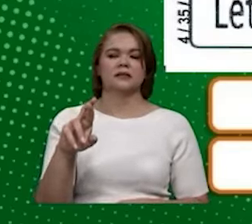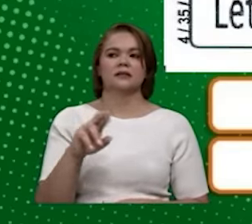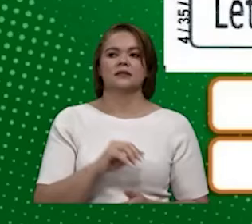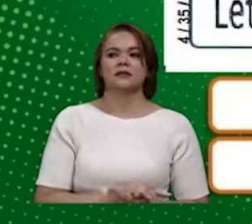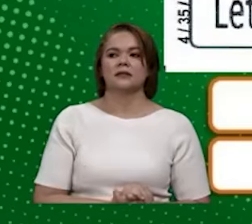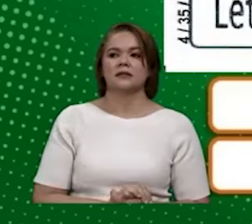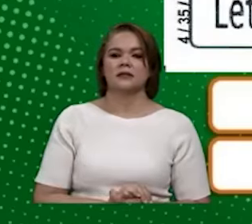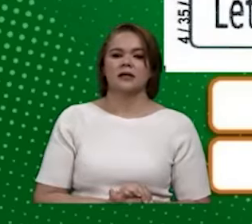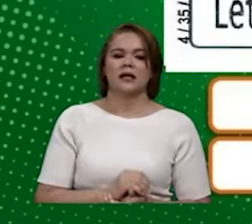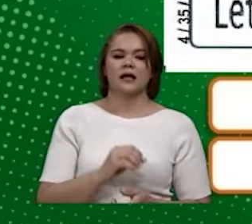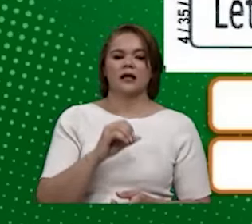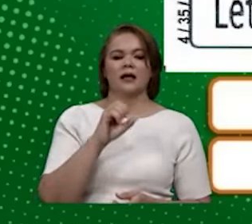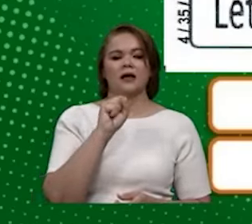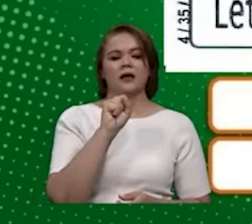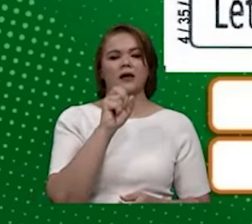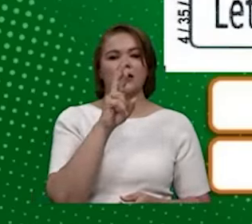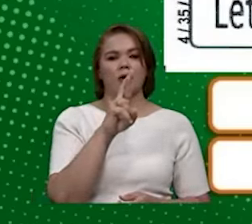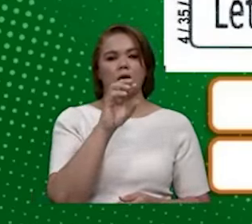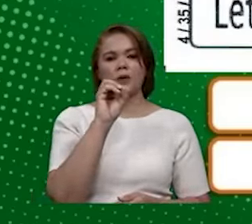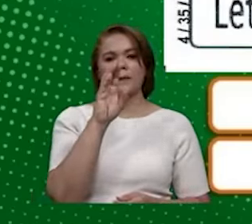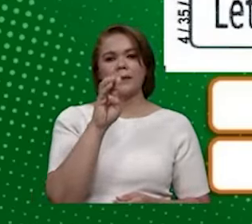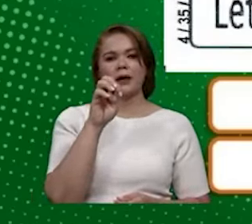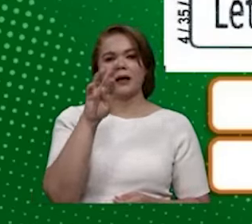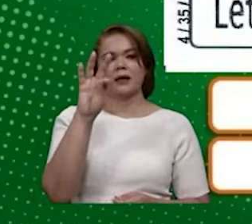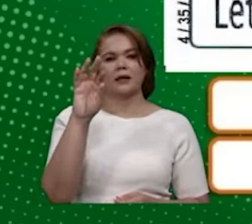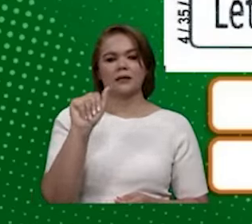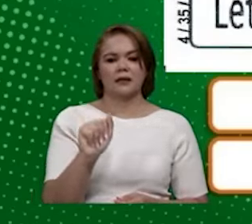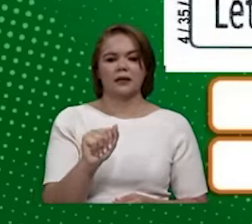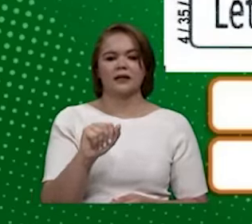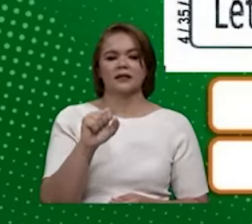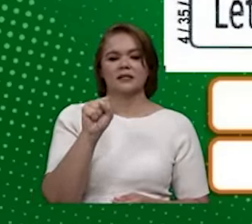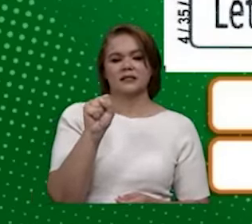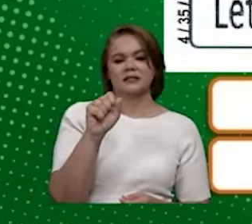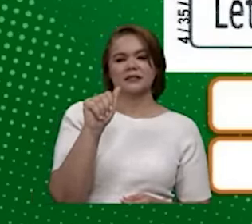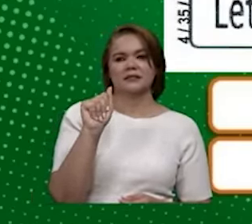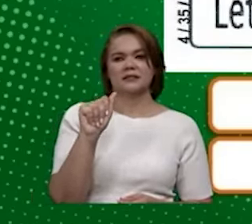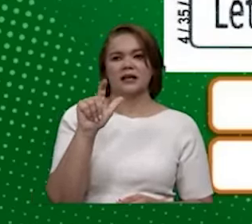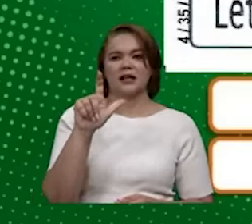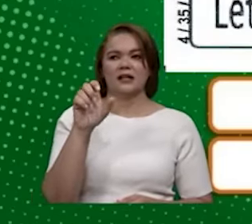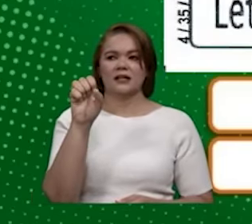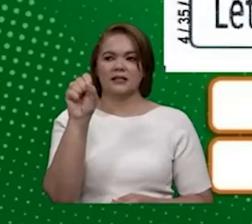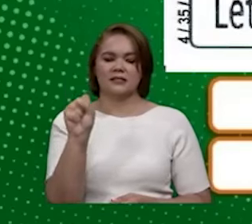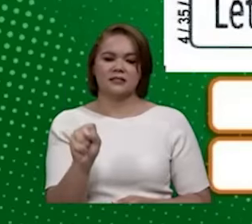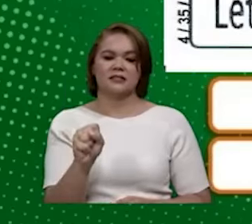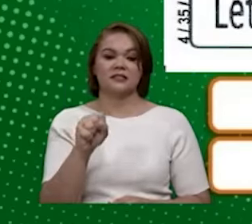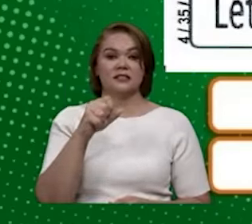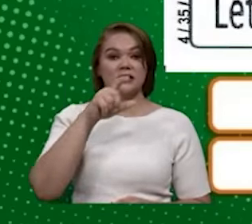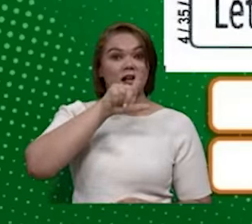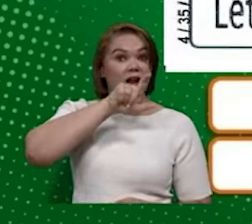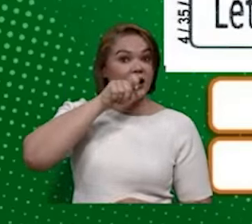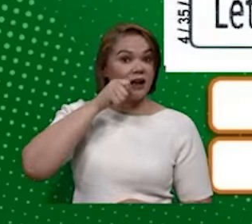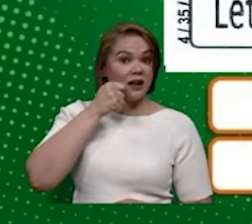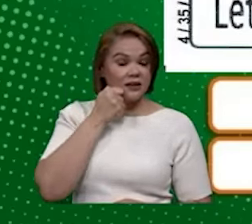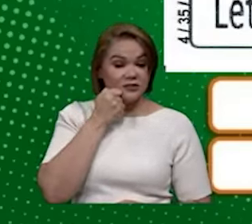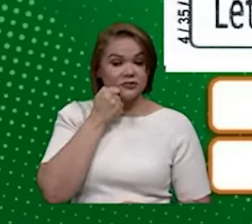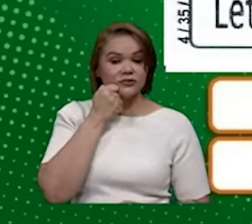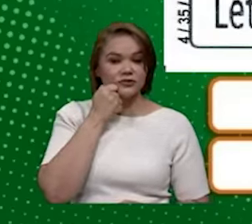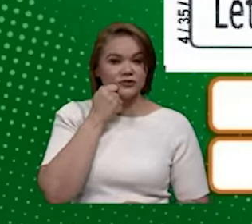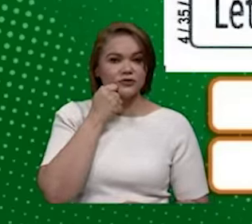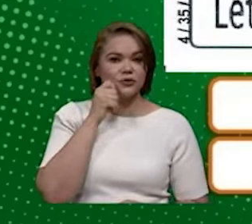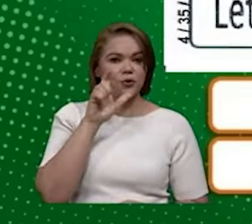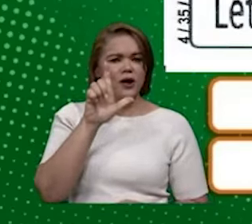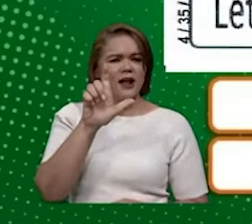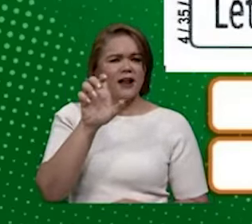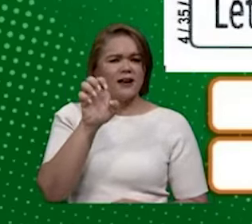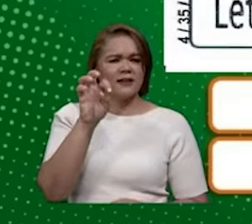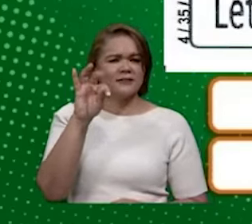errado. É Roberta Salles. Não é mais meu amigo, viu? Roberta Salles, de Aracaju. Letícia